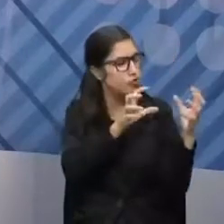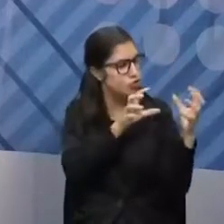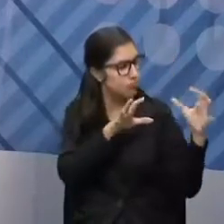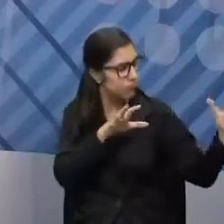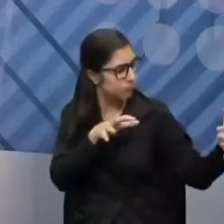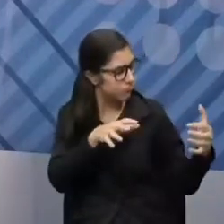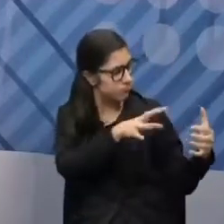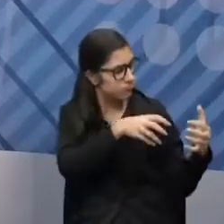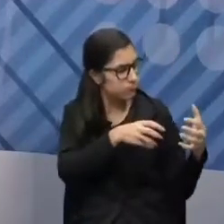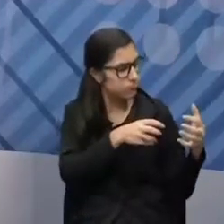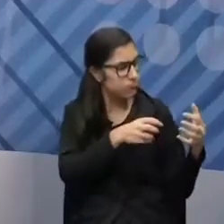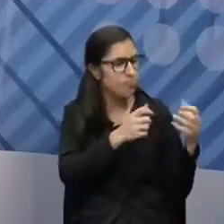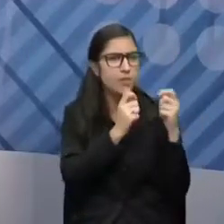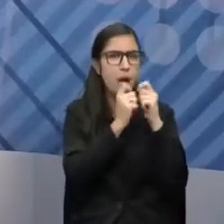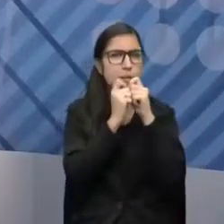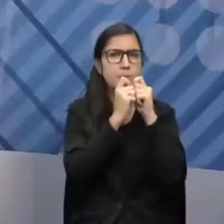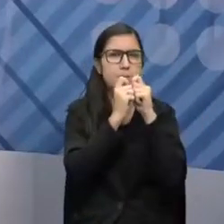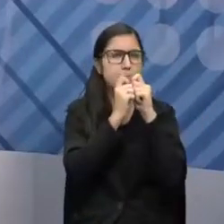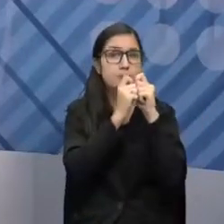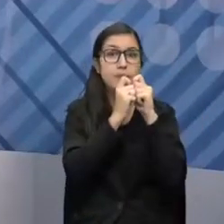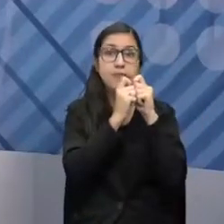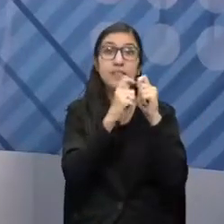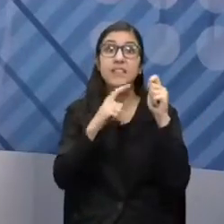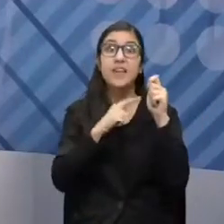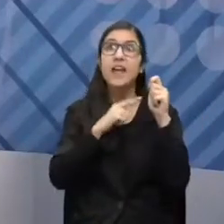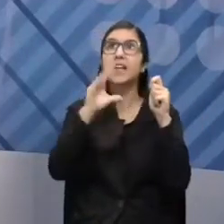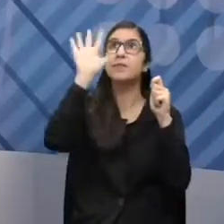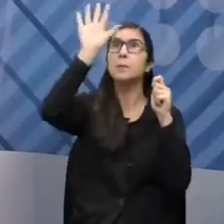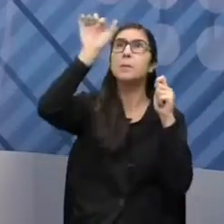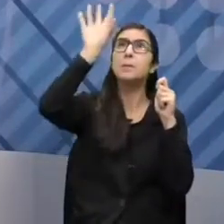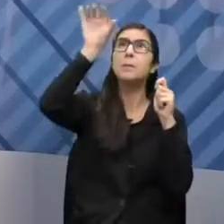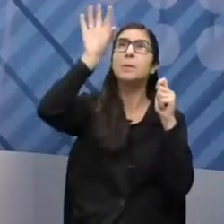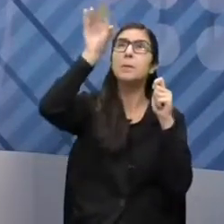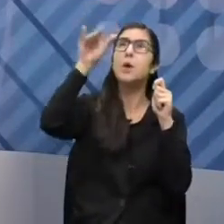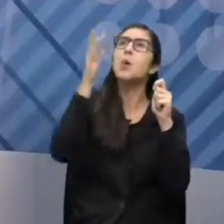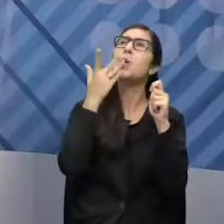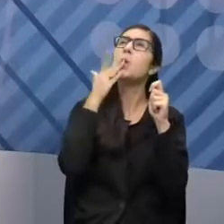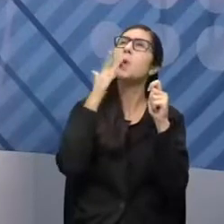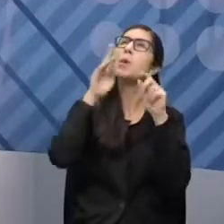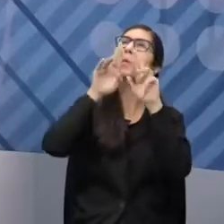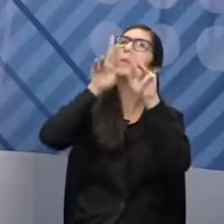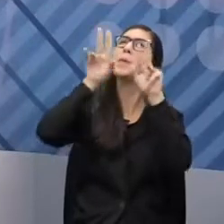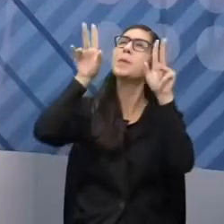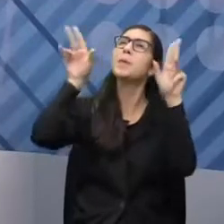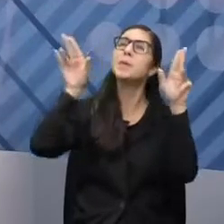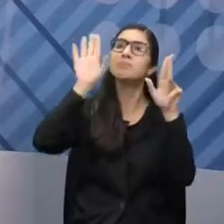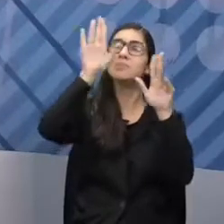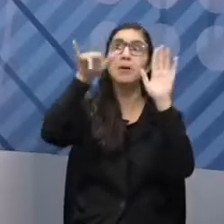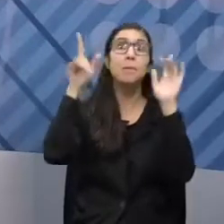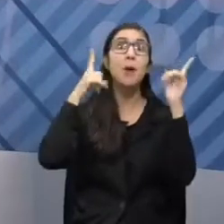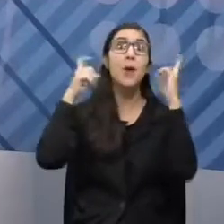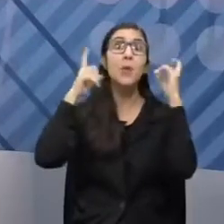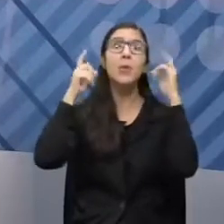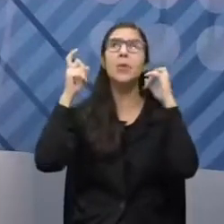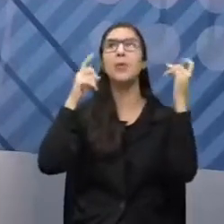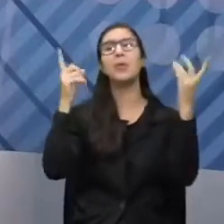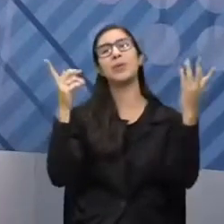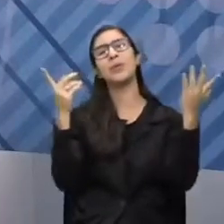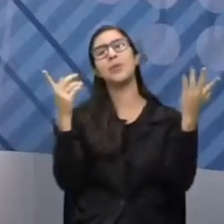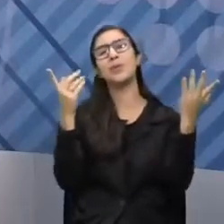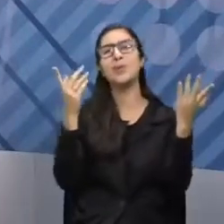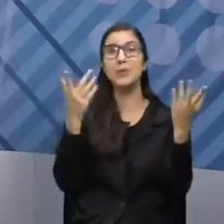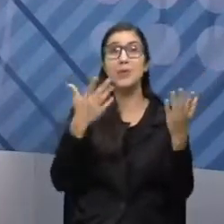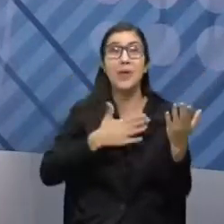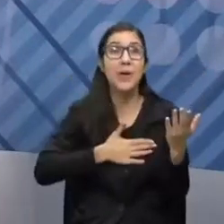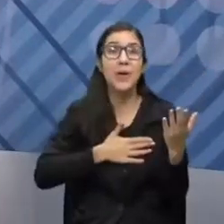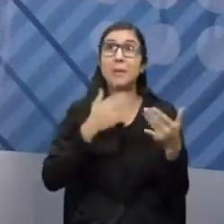brinquedinhos ao lado. Então, quer dizer, ela tem uma recompensa, ela bate a mãozinha no mobile, ele é coloridinho, ela bateu ali, fez barulhinho, opa, é